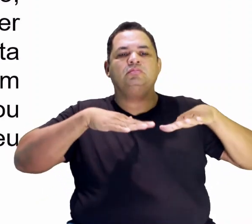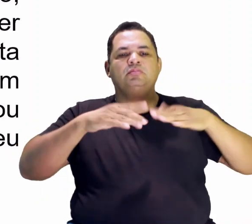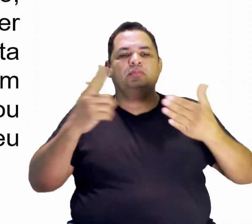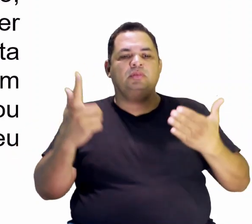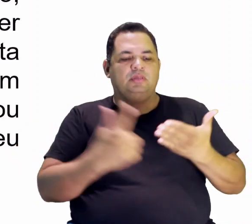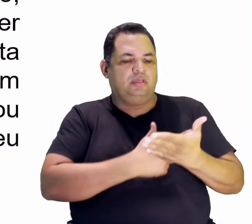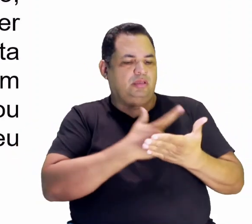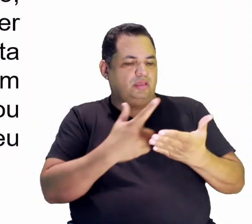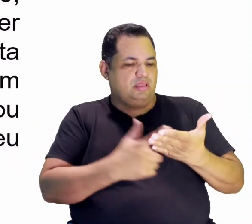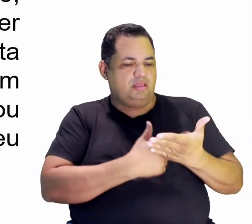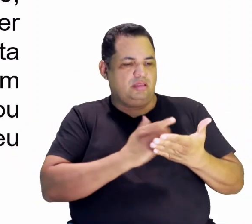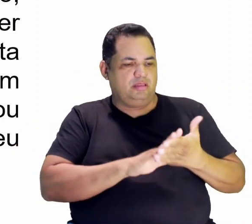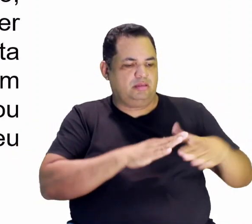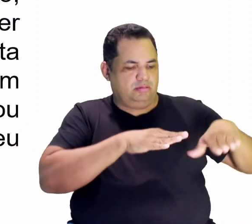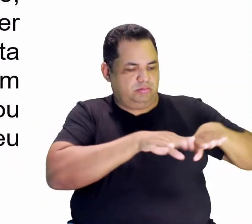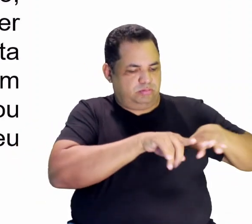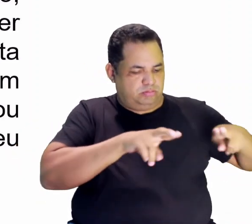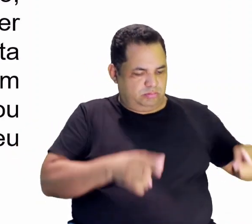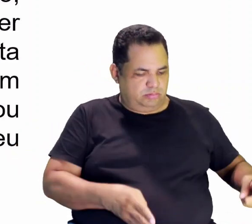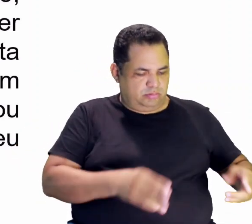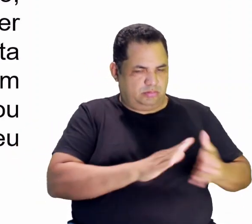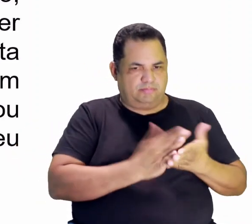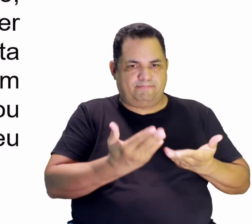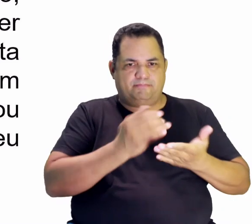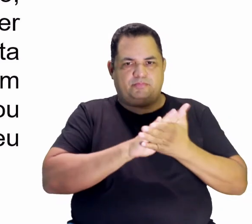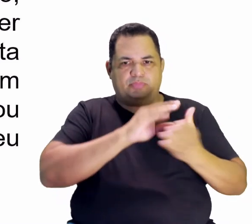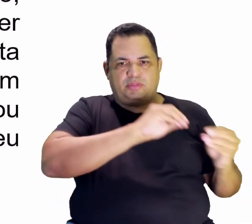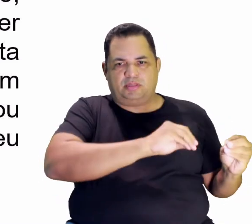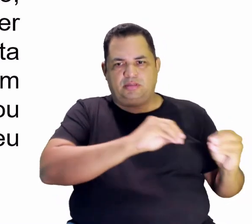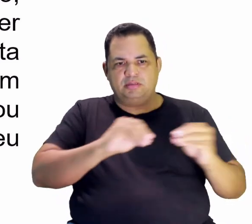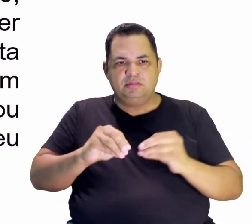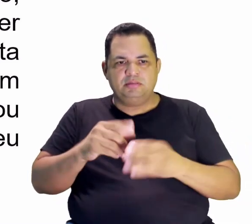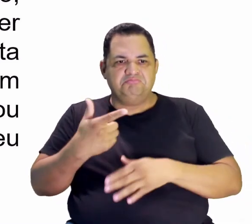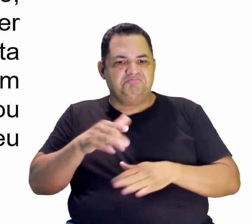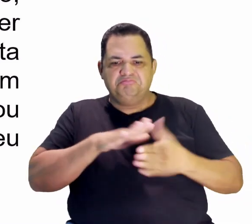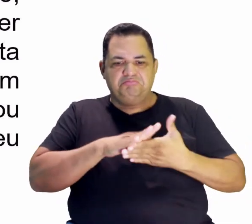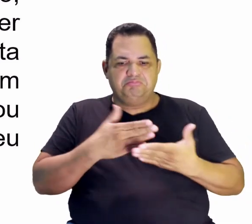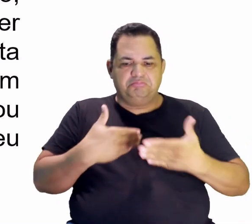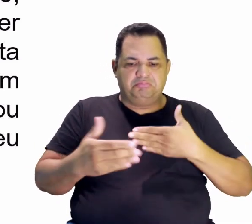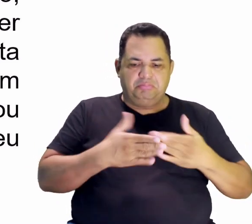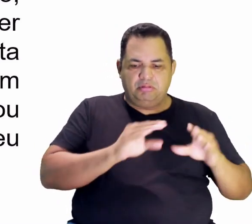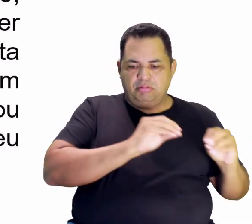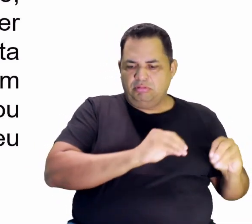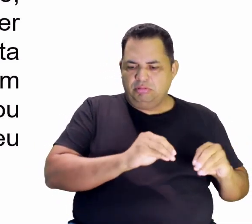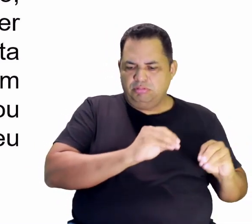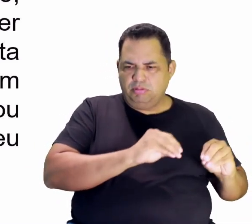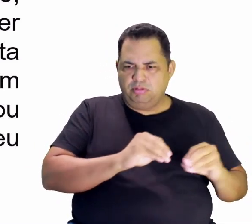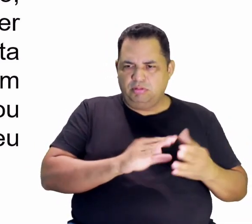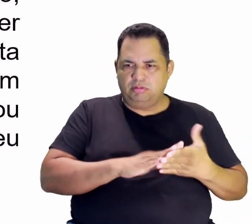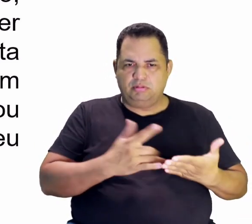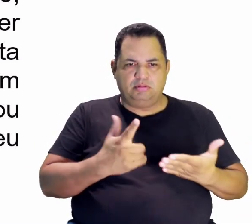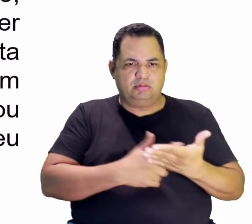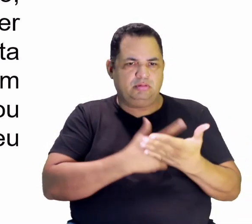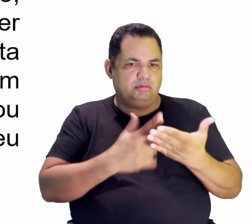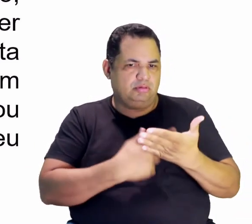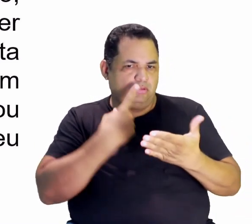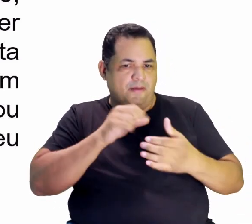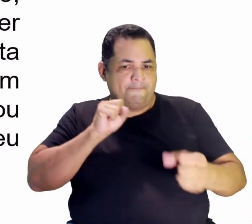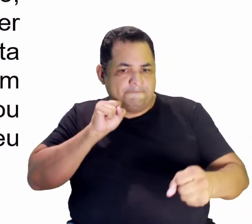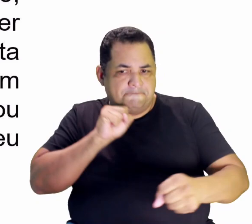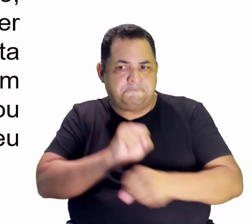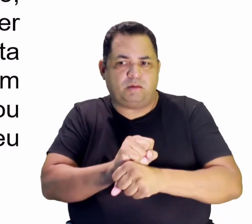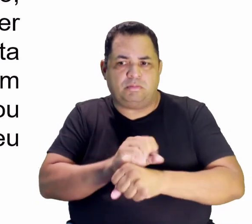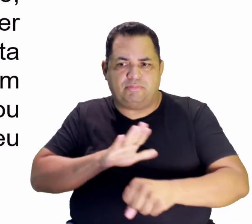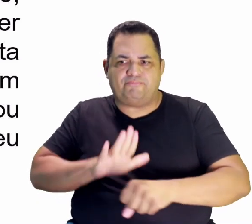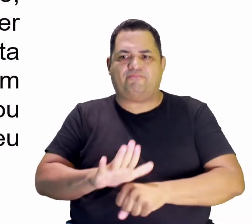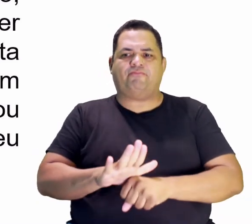um livro colocado sobre o assento pode ser deslocado sem que ninguém toque nele, correto? Basta haver uma freada brusca,